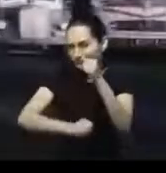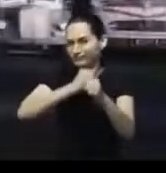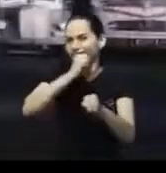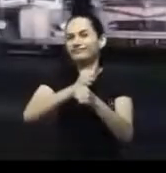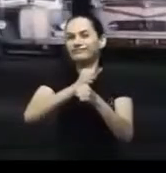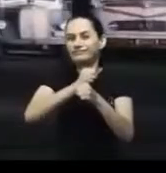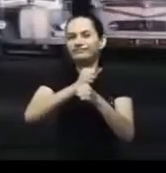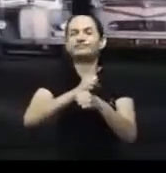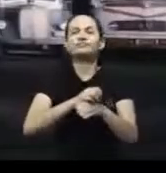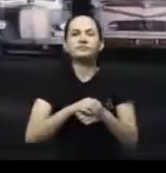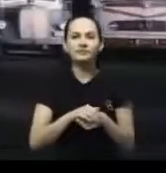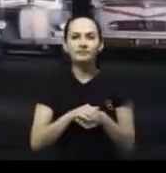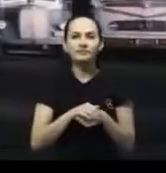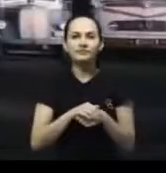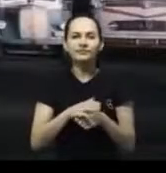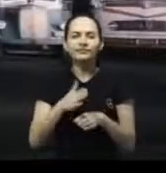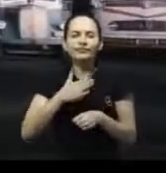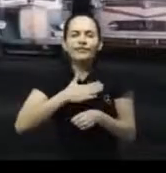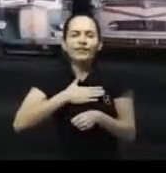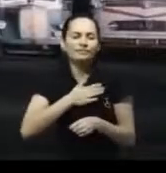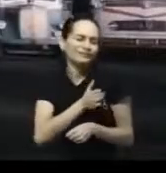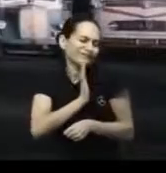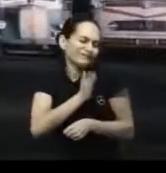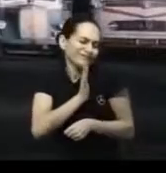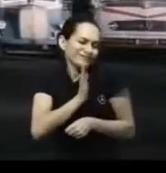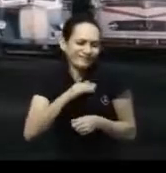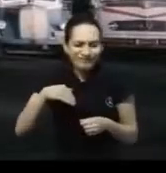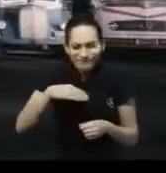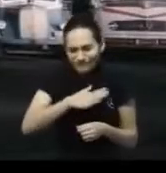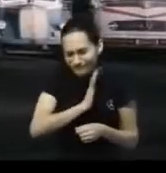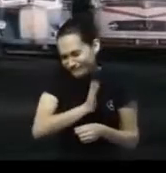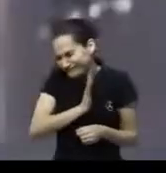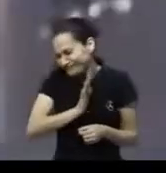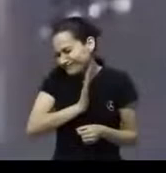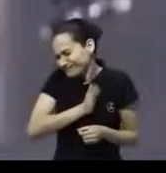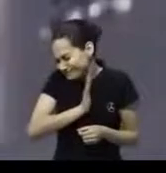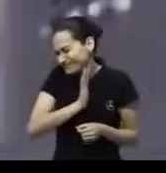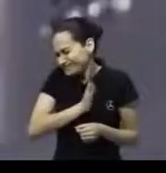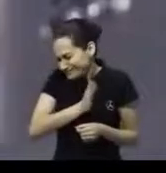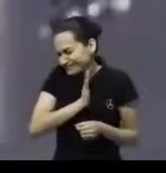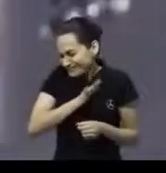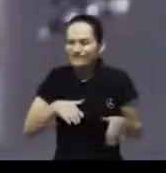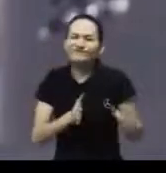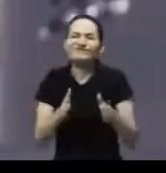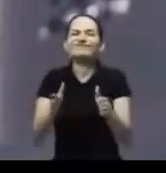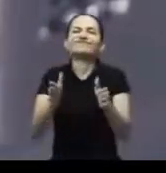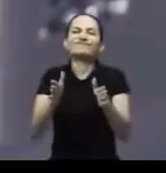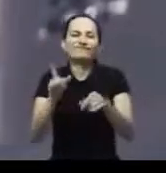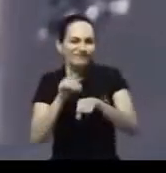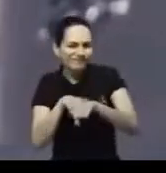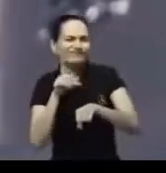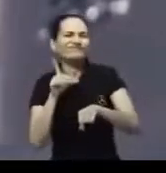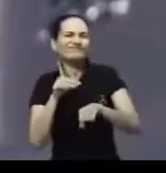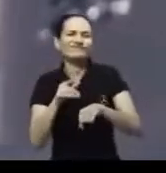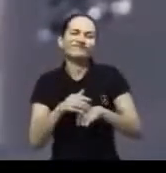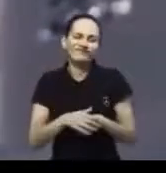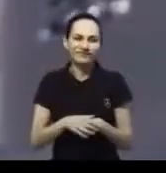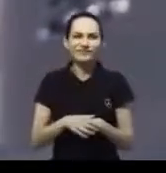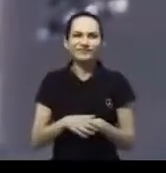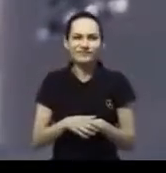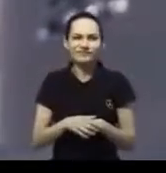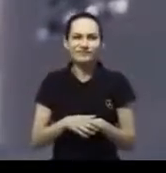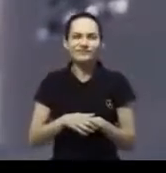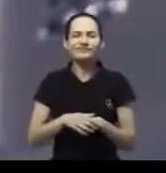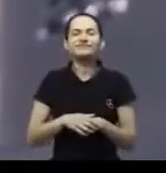anos confesso que meu coração Estradeiro está batendo bem mais forte de emoção nesse momento